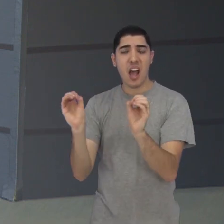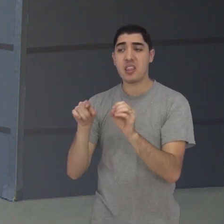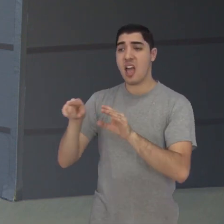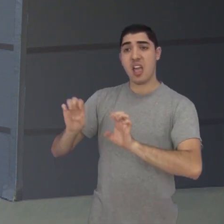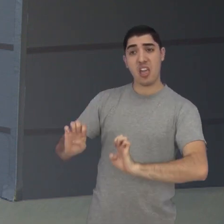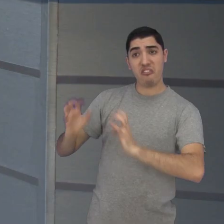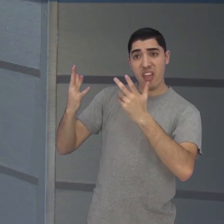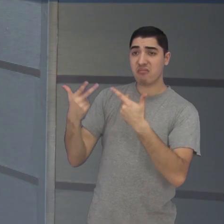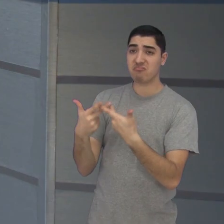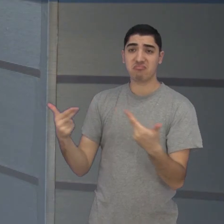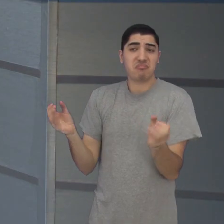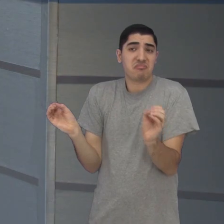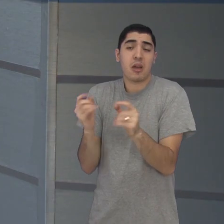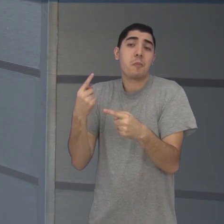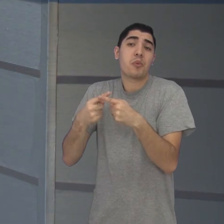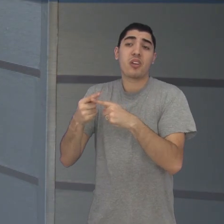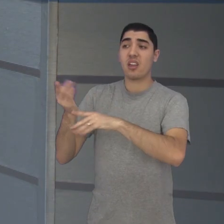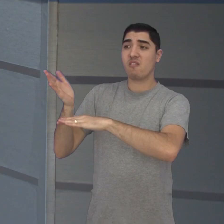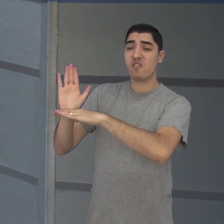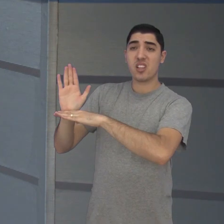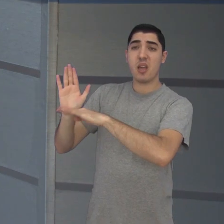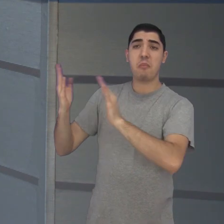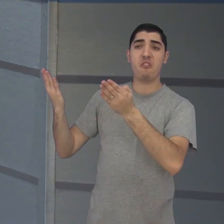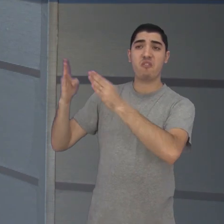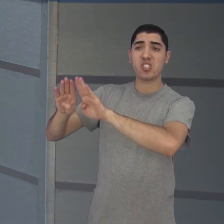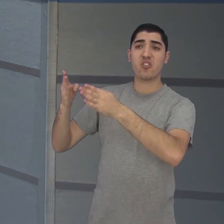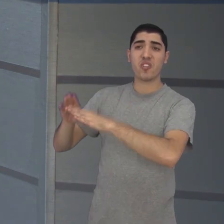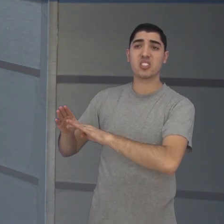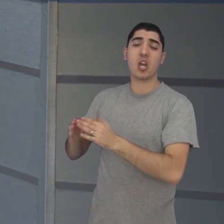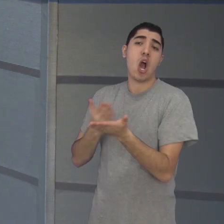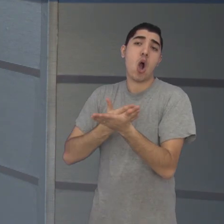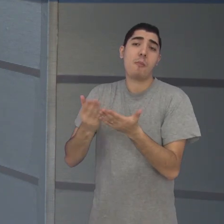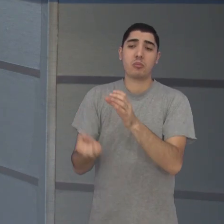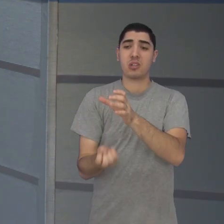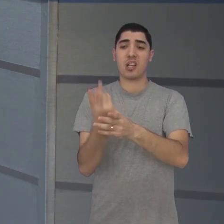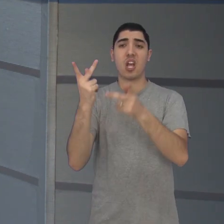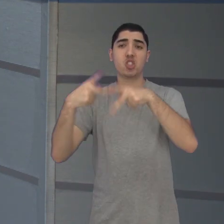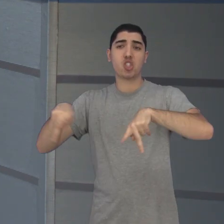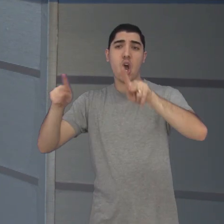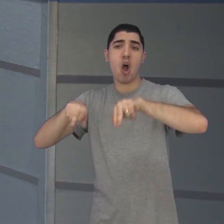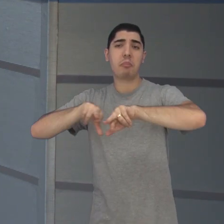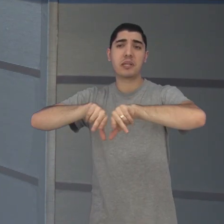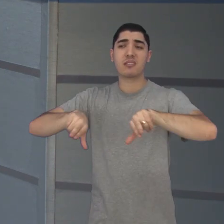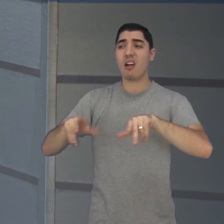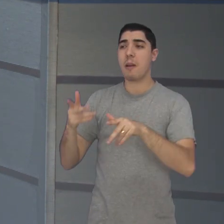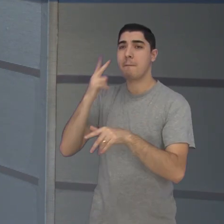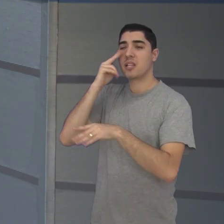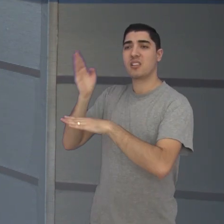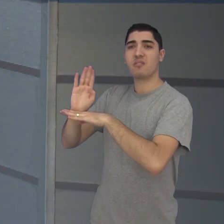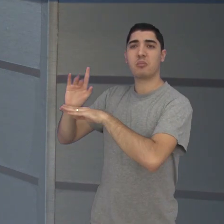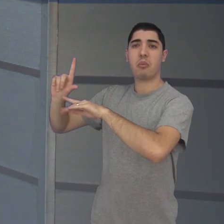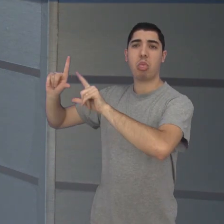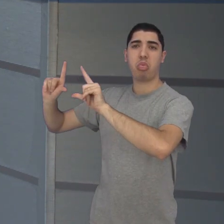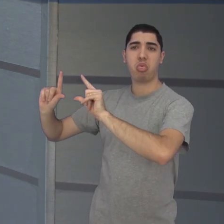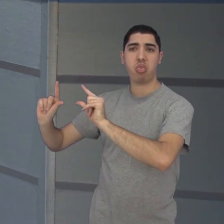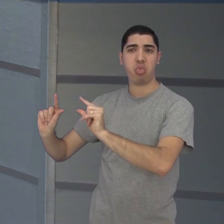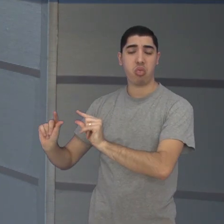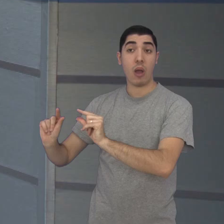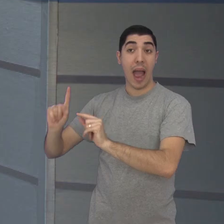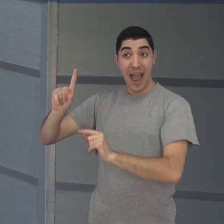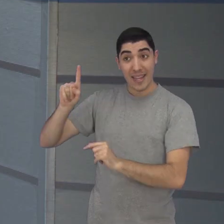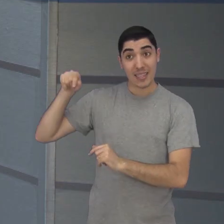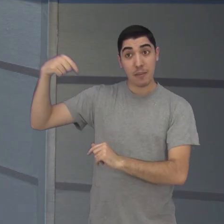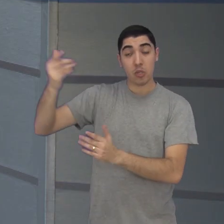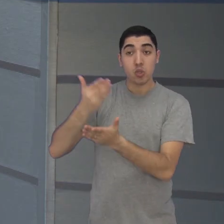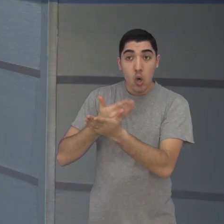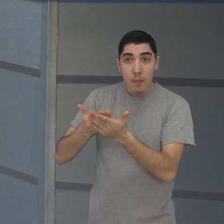mais festivais, porque os cinemas foram fechando, né? Foi entrando shopping center e tal, foi se acabando. Depois, com a era